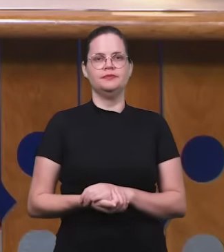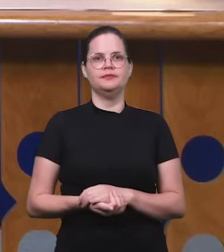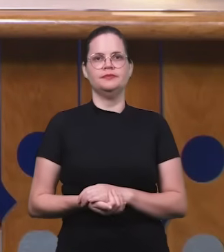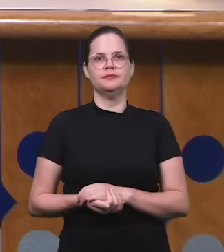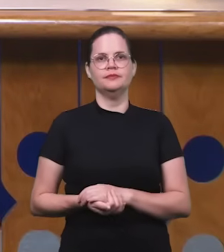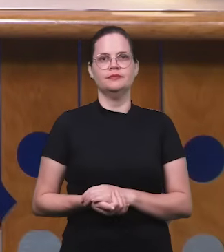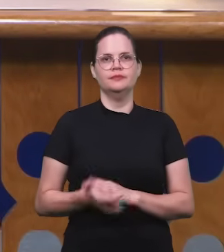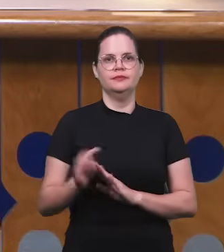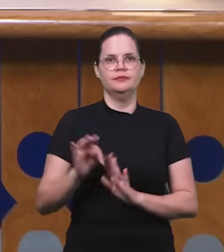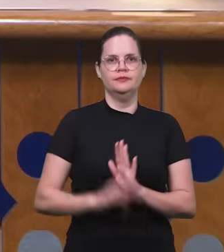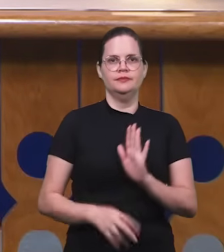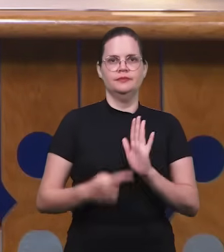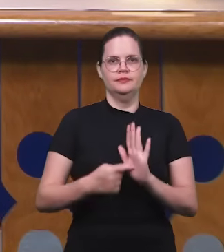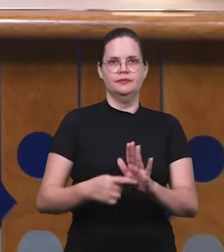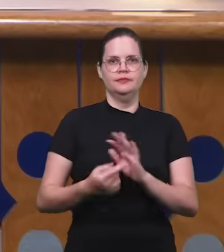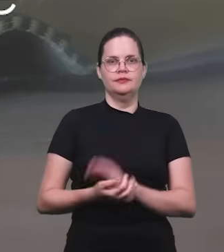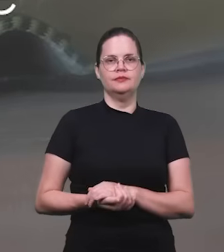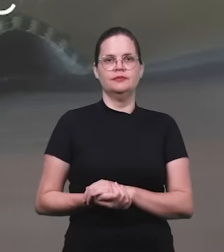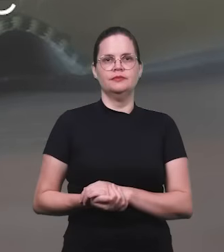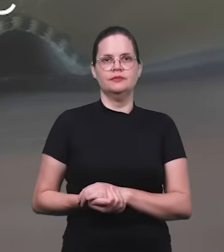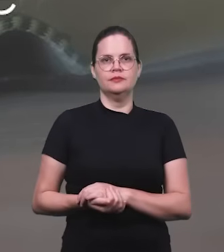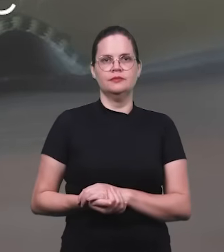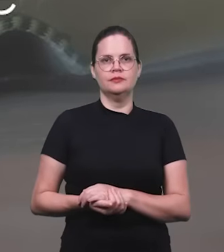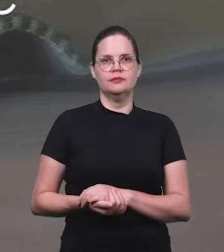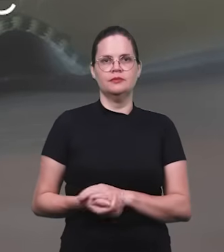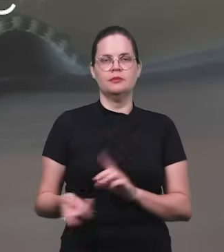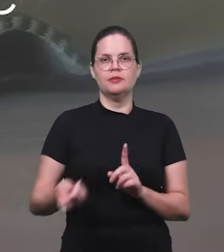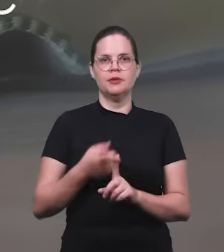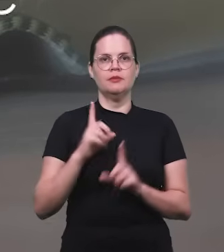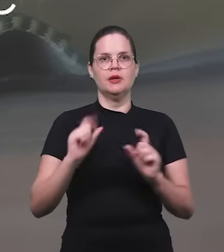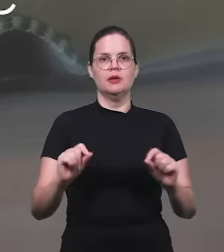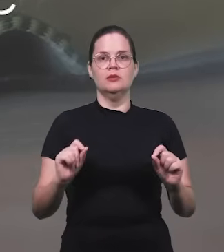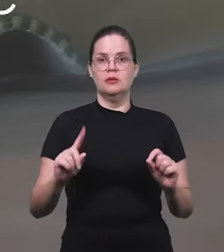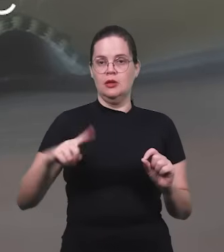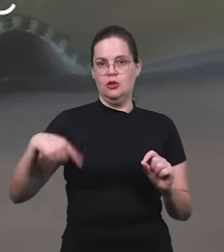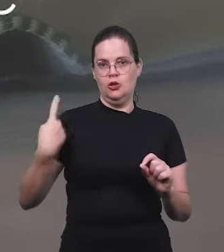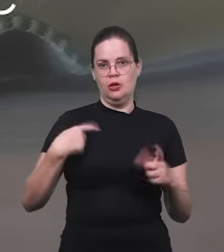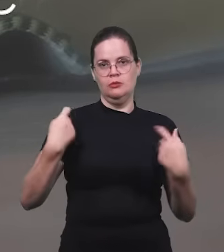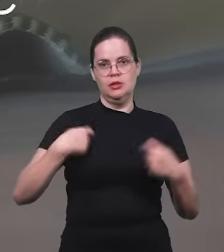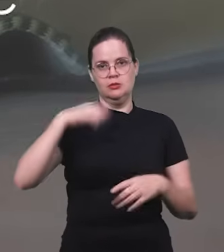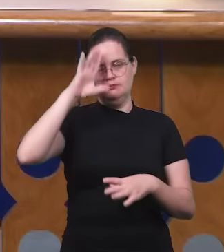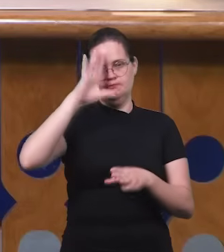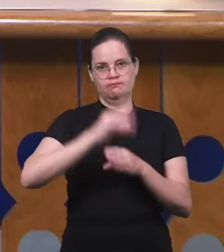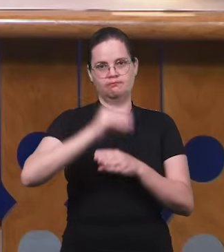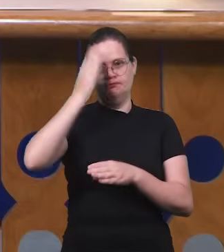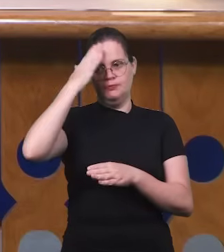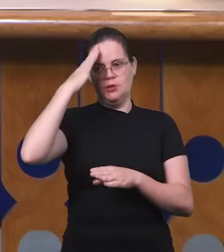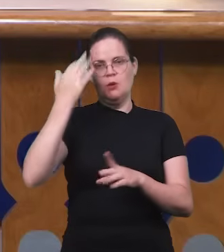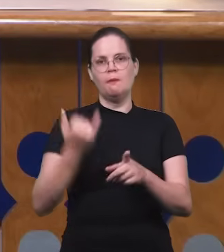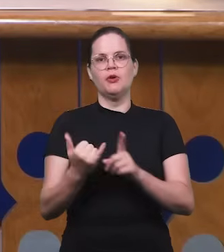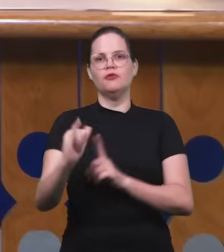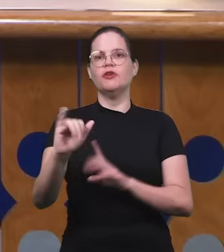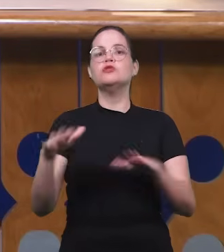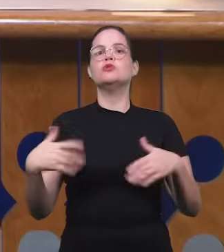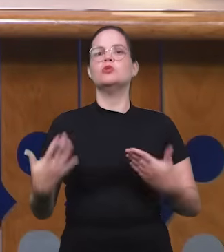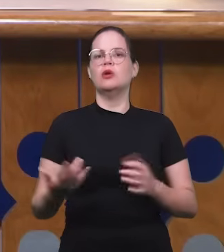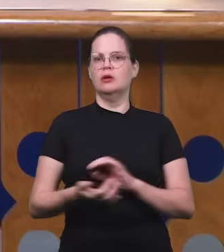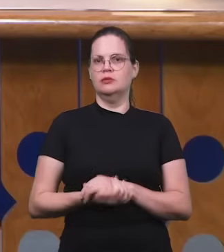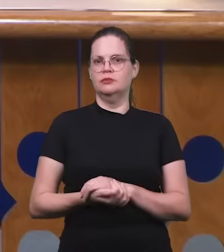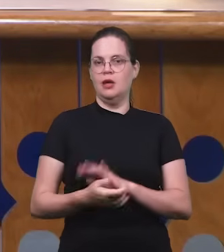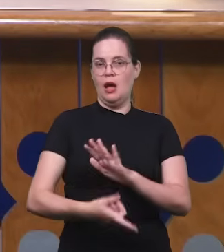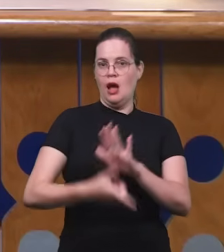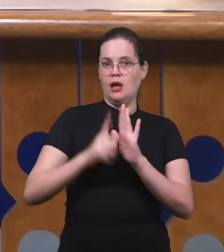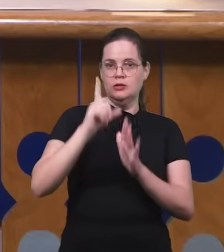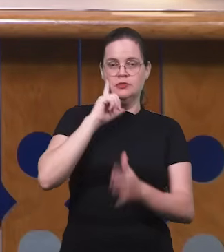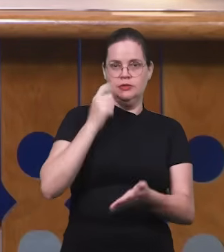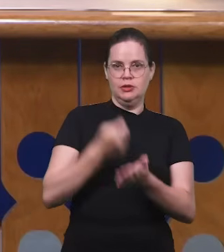assim, bom, primeira coisa, é preciso estar no profético. Então, antes de você definir sua